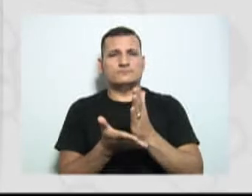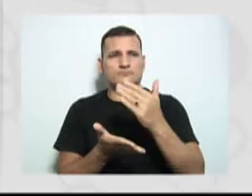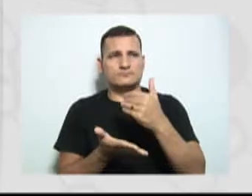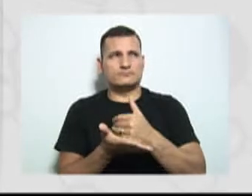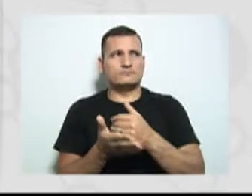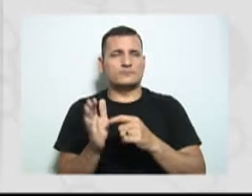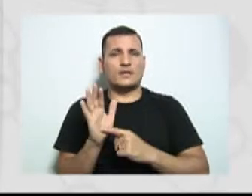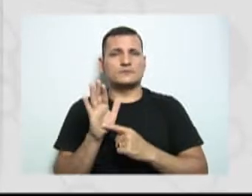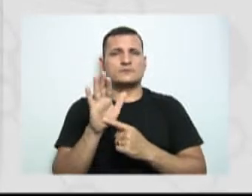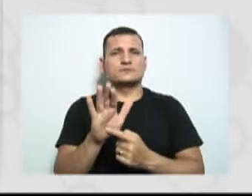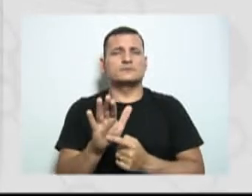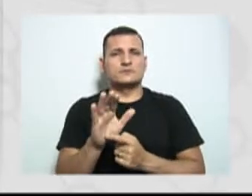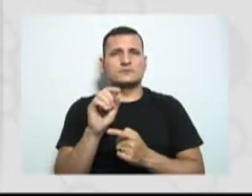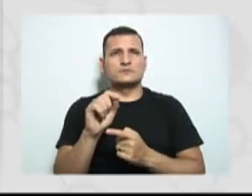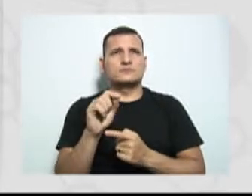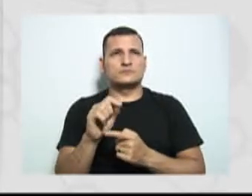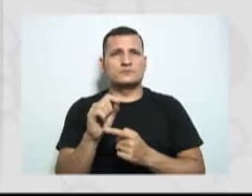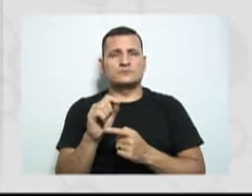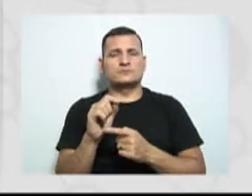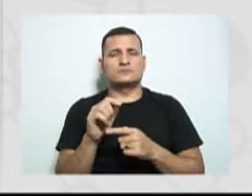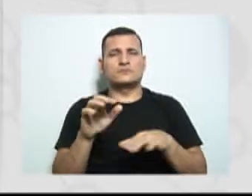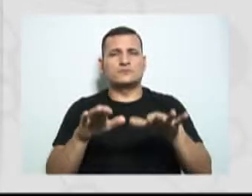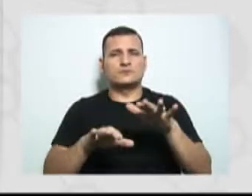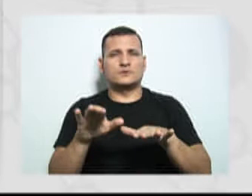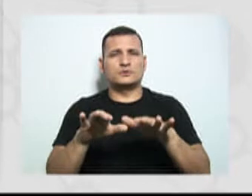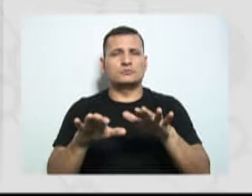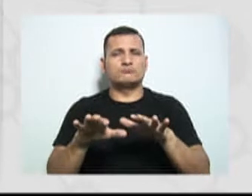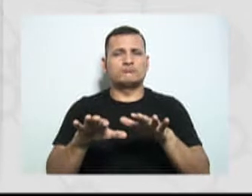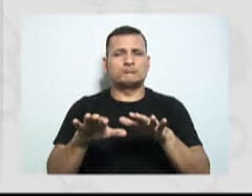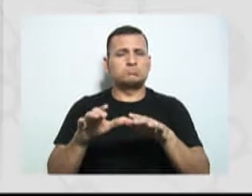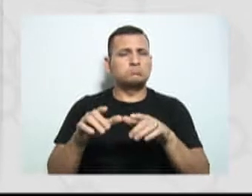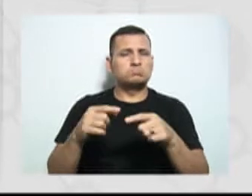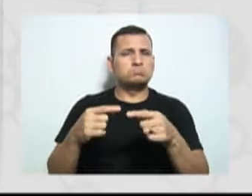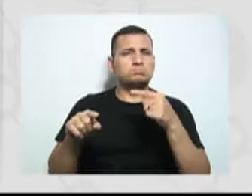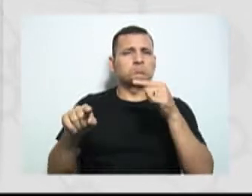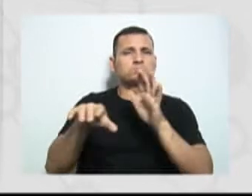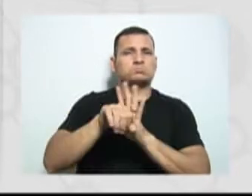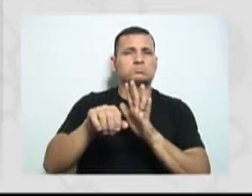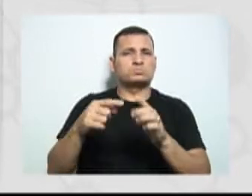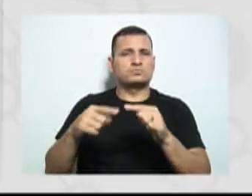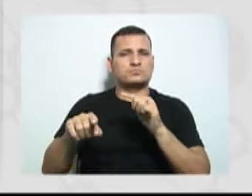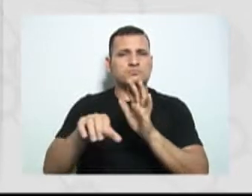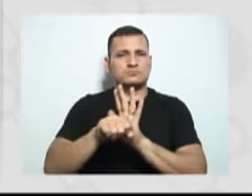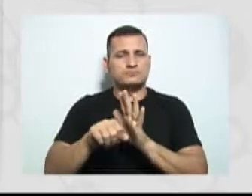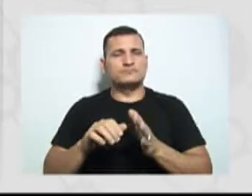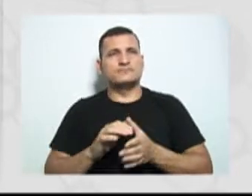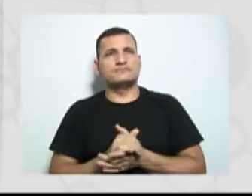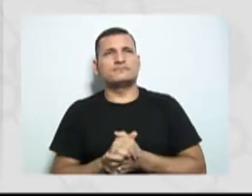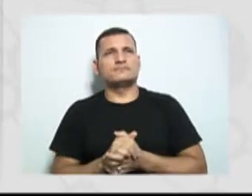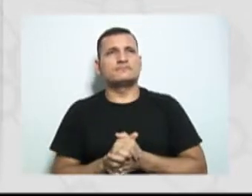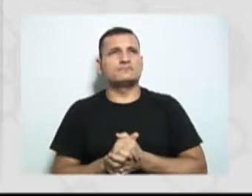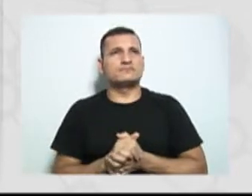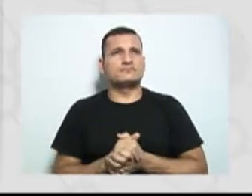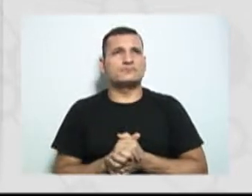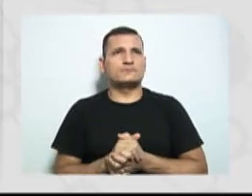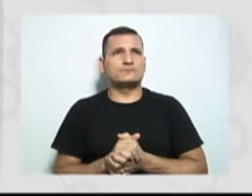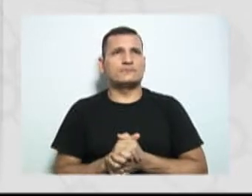apresentarão forte componente arbitrário, o que poderá distorcer os resultados apurados por produtos.